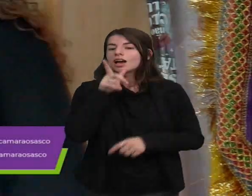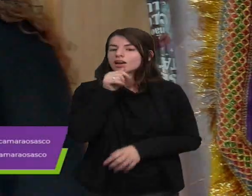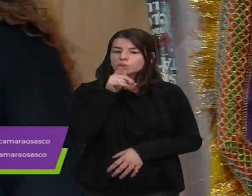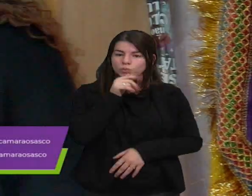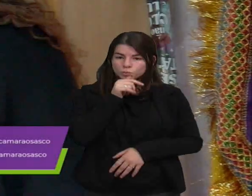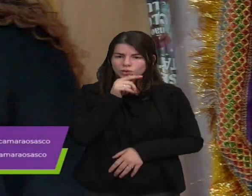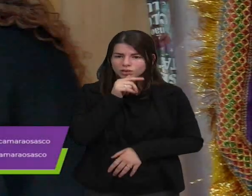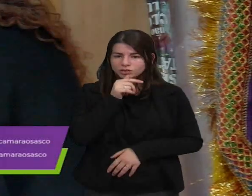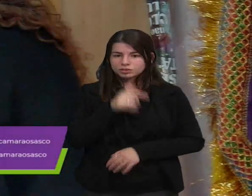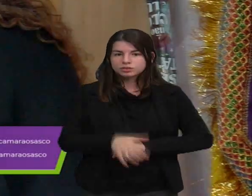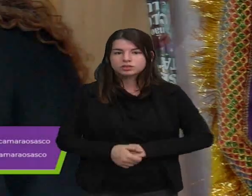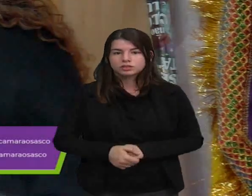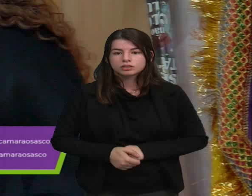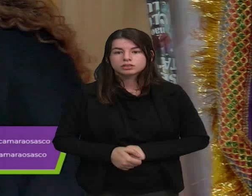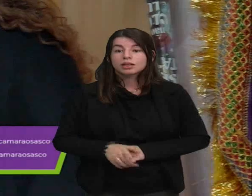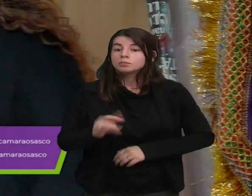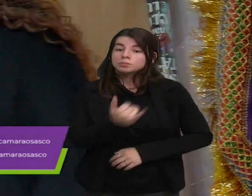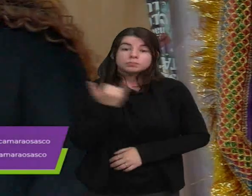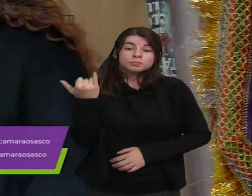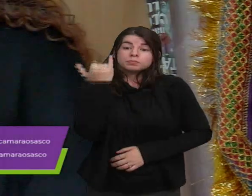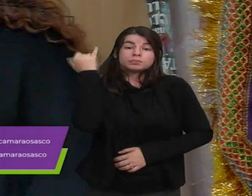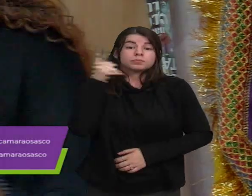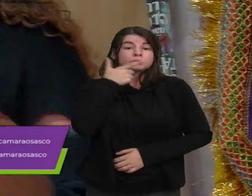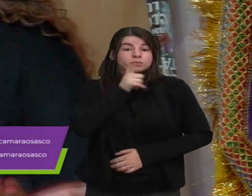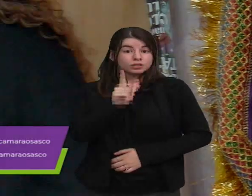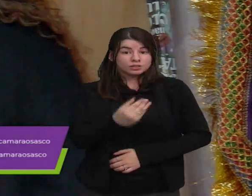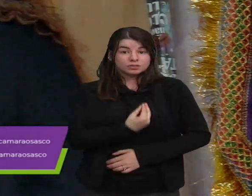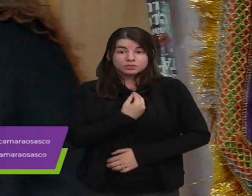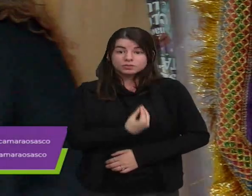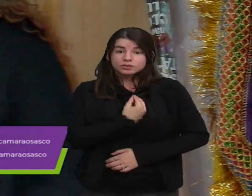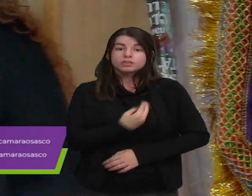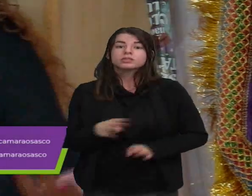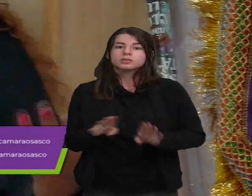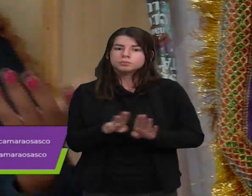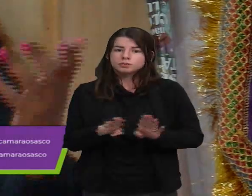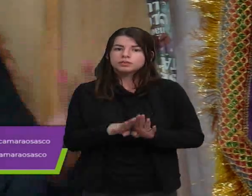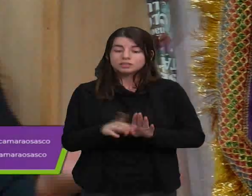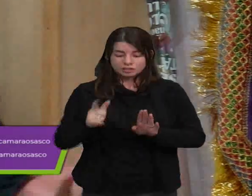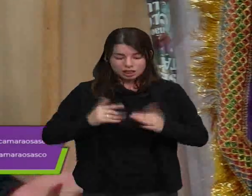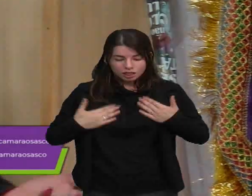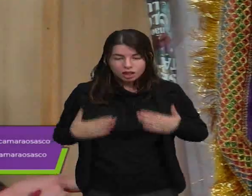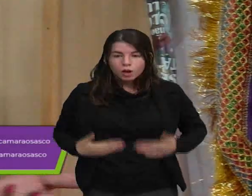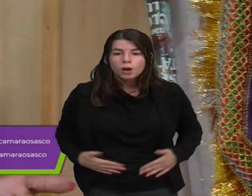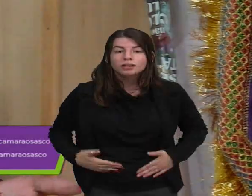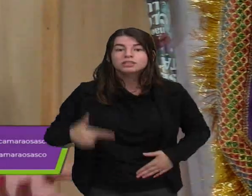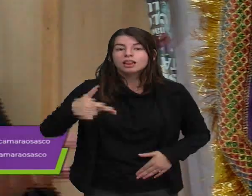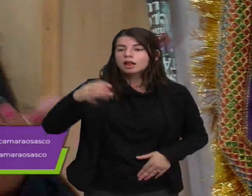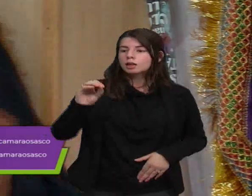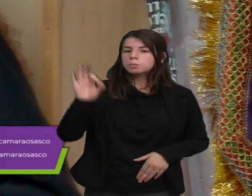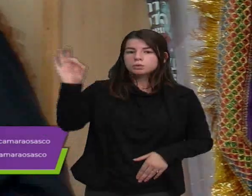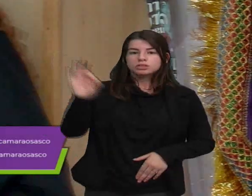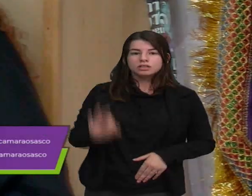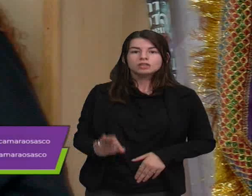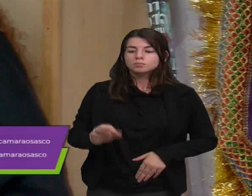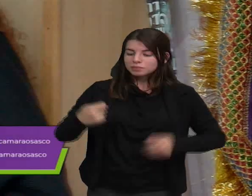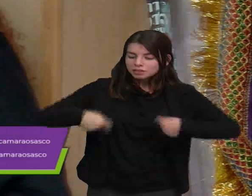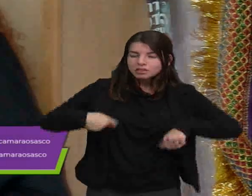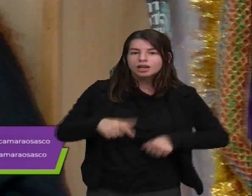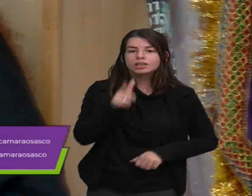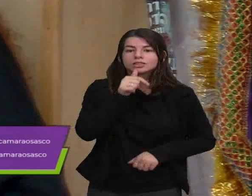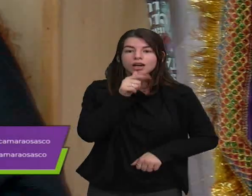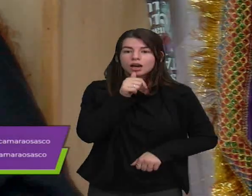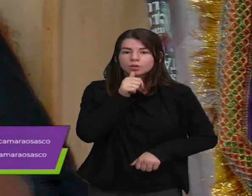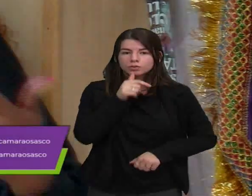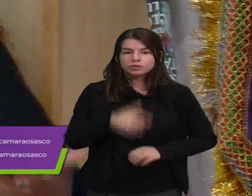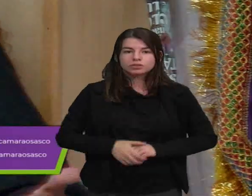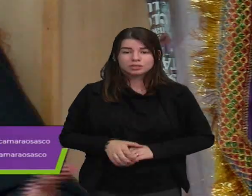e água é um elemento essencial inclusive na constituição do nosso próprio corpo que tem mais de 70% de água no nosso